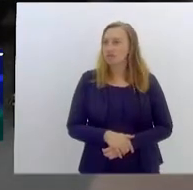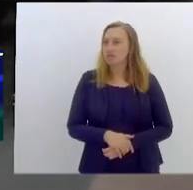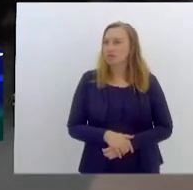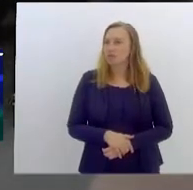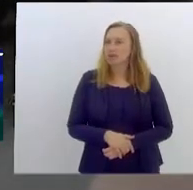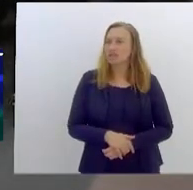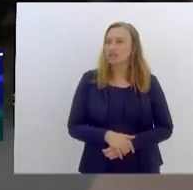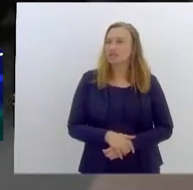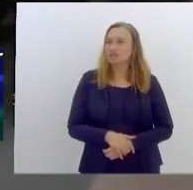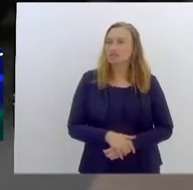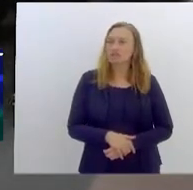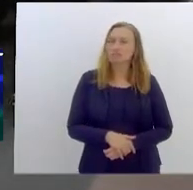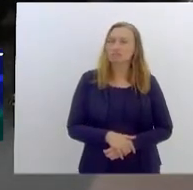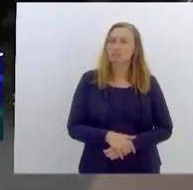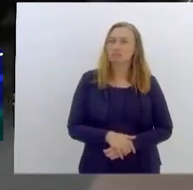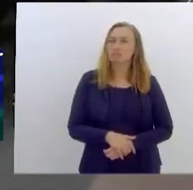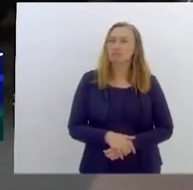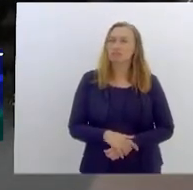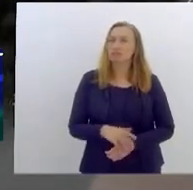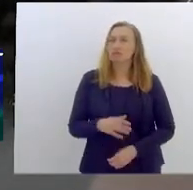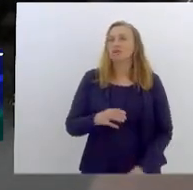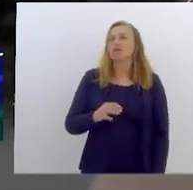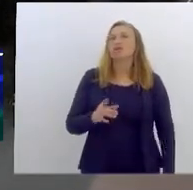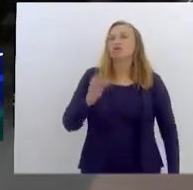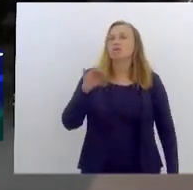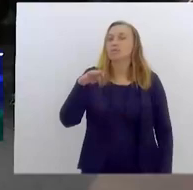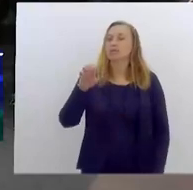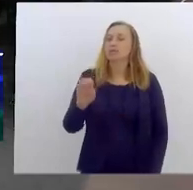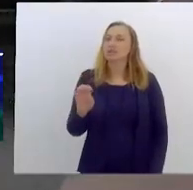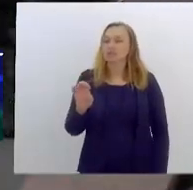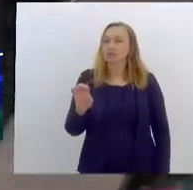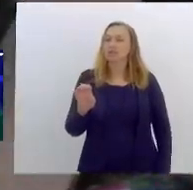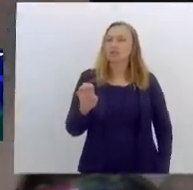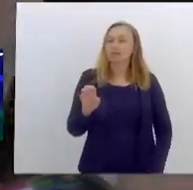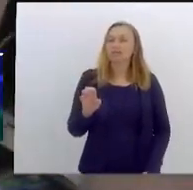Fragão, comandante da 2ª Companhia,